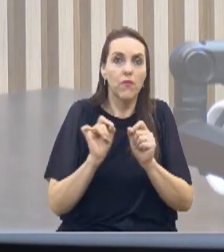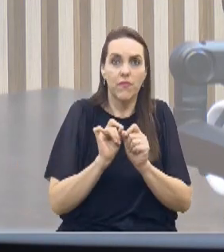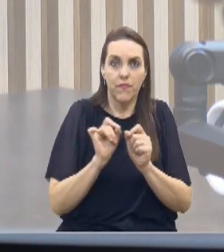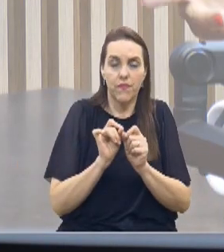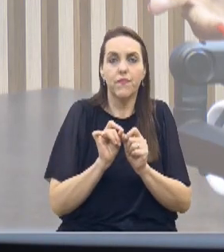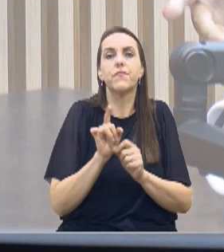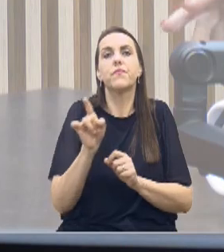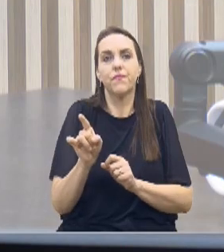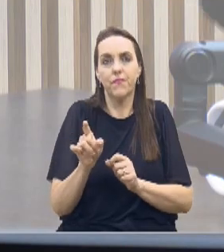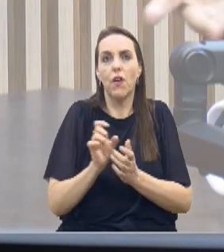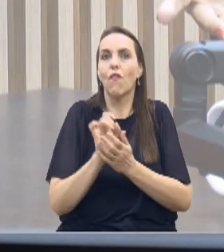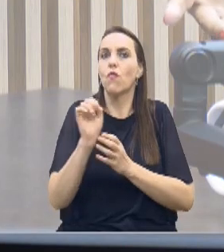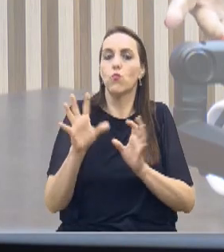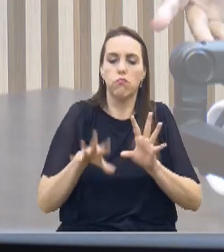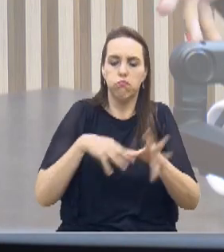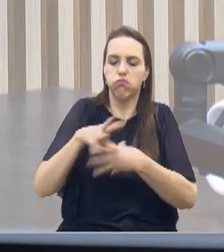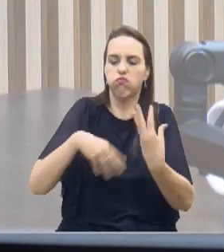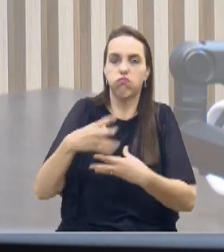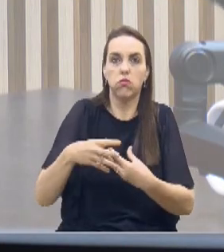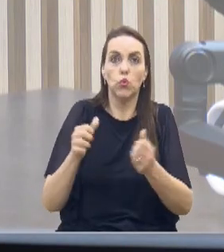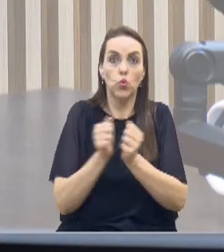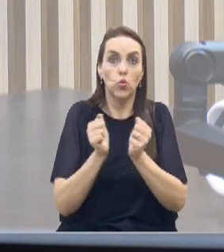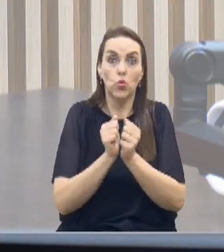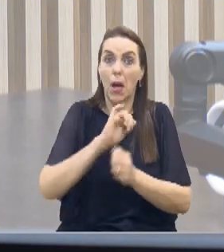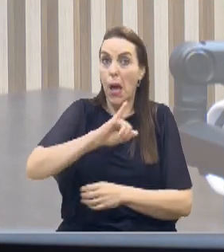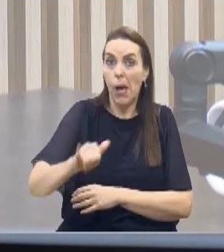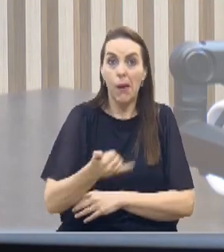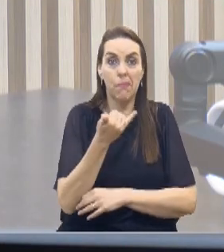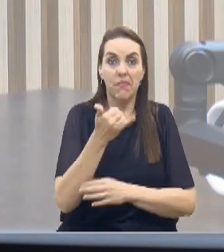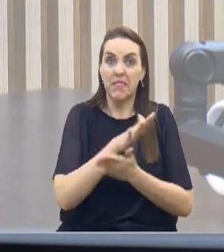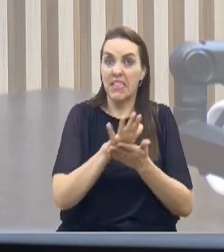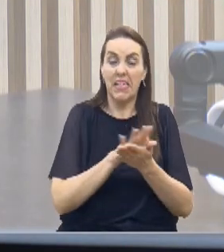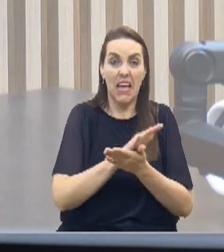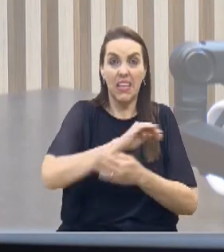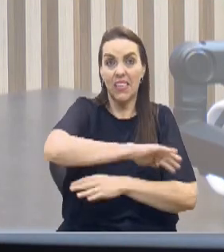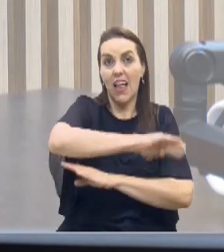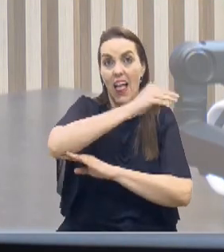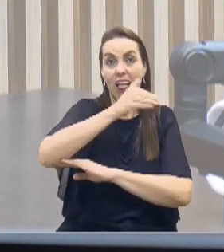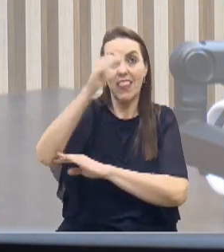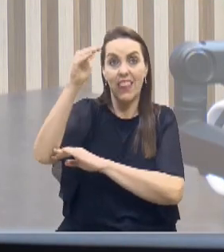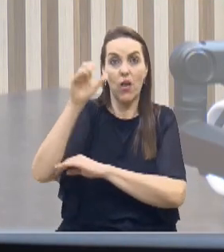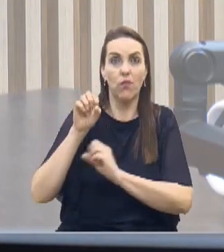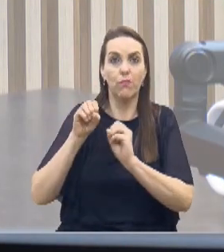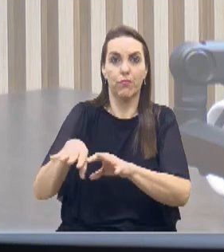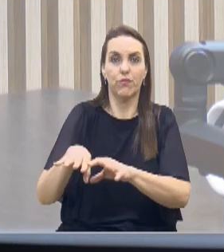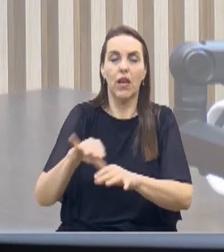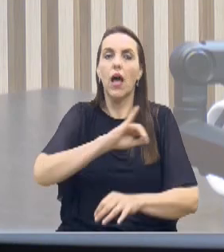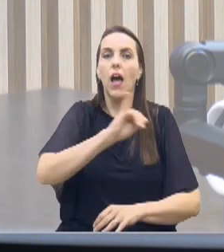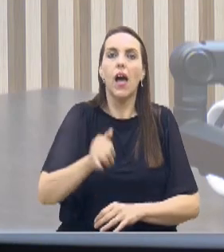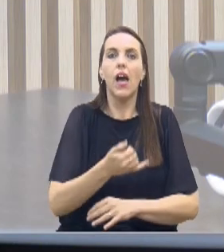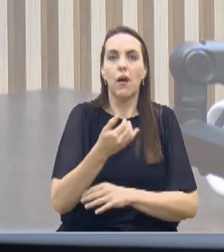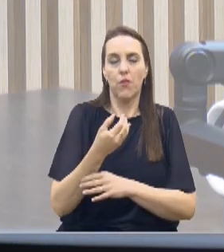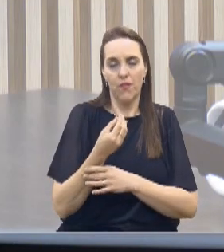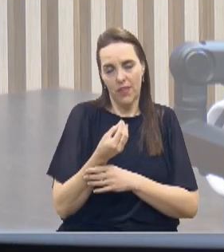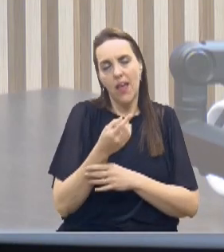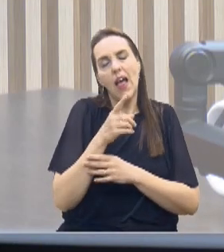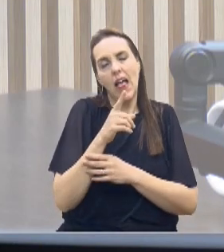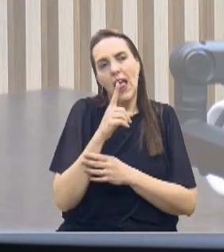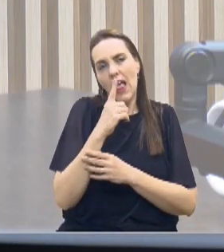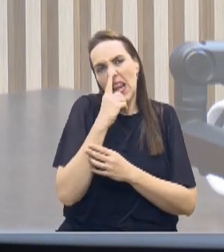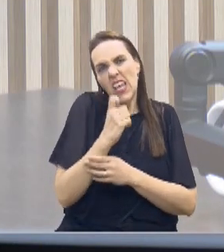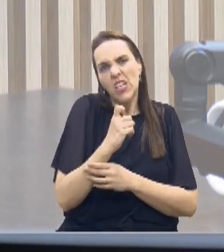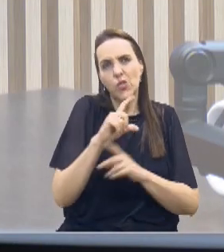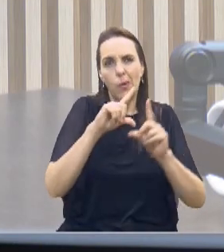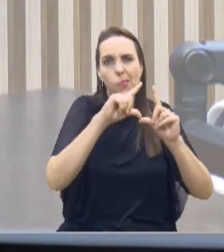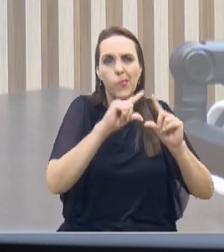A gente acaba colocando tudo junto, não vai ser aproveitado, vai tudo para o aterro. E a gente sabe que o aproveitamento de lixo tem sido muito baixo nesse